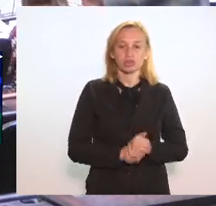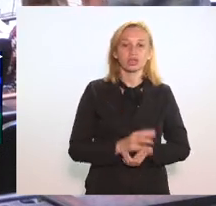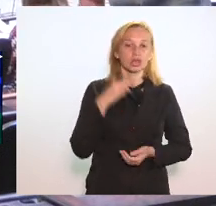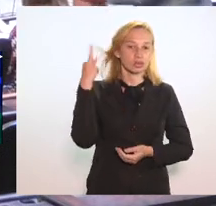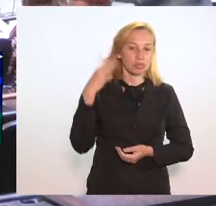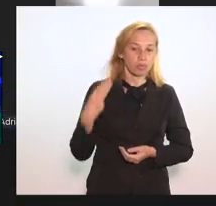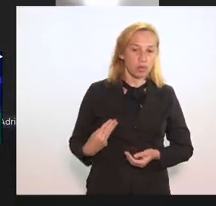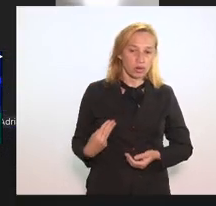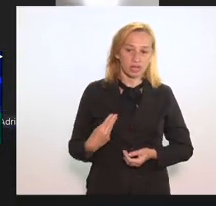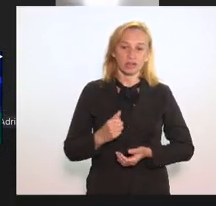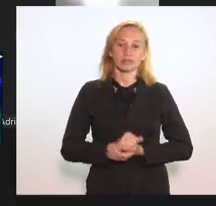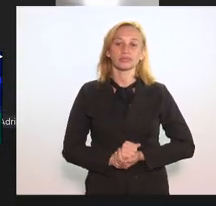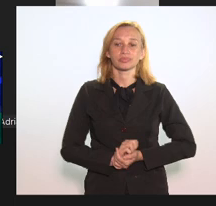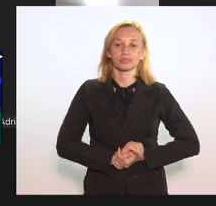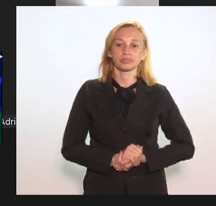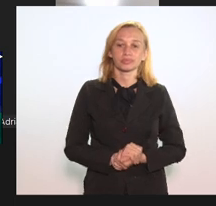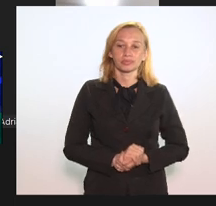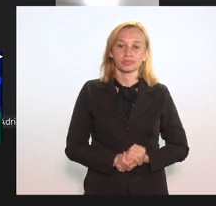Francis